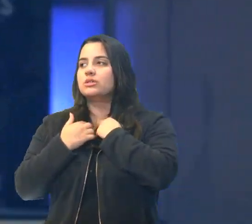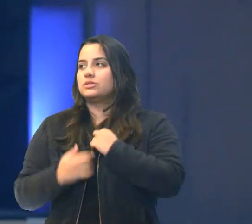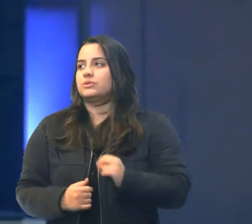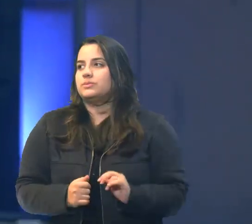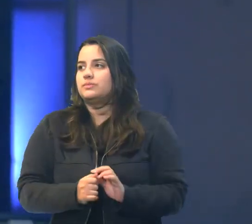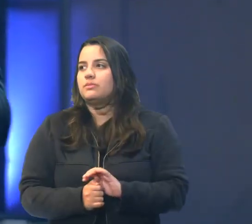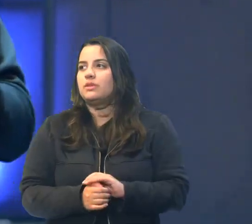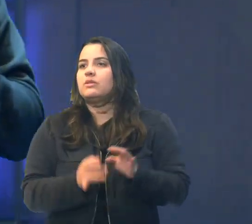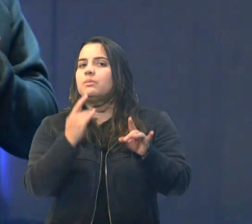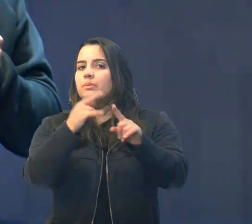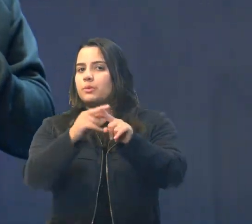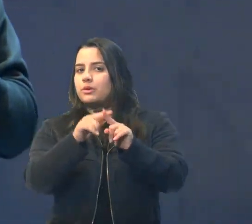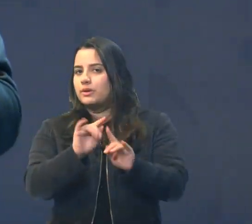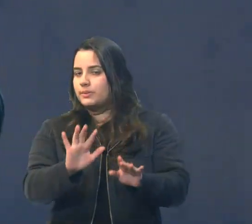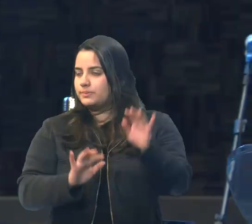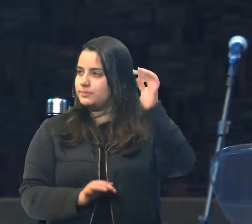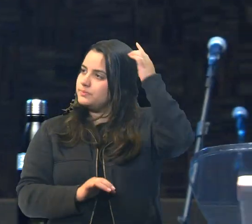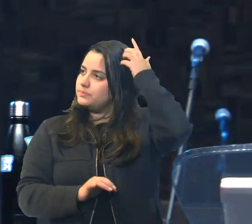Por quê?